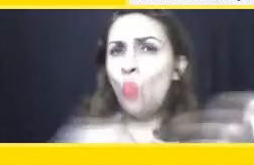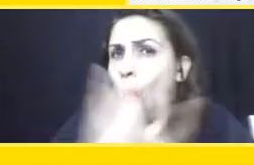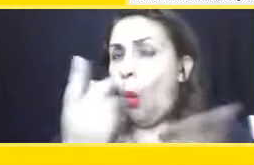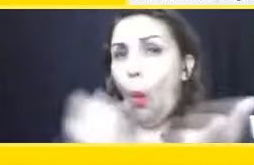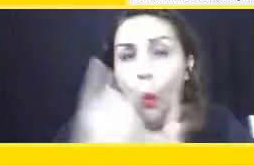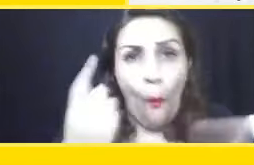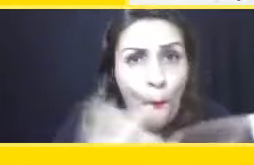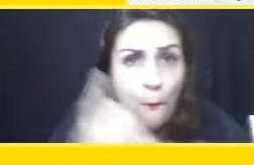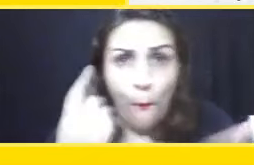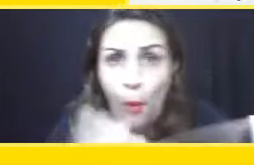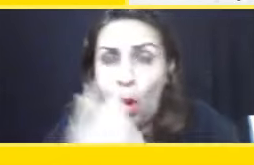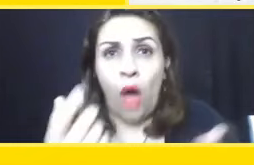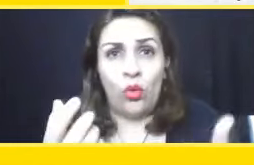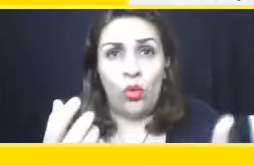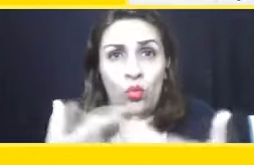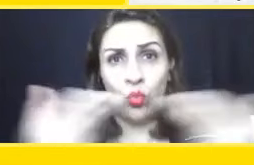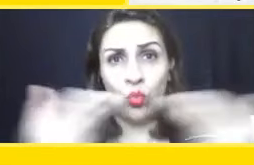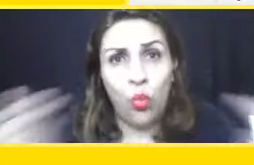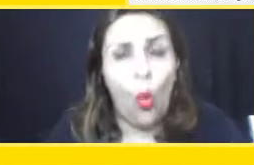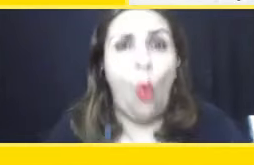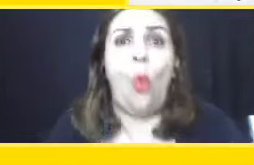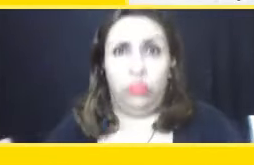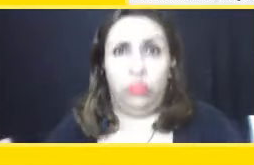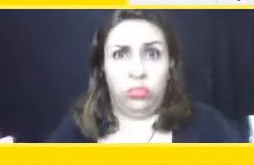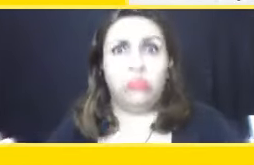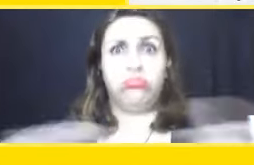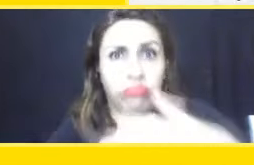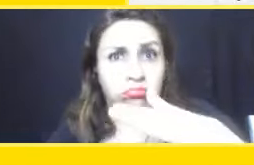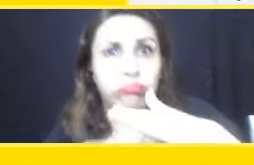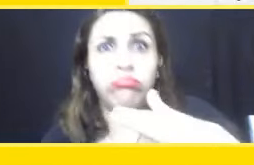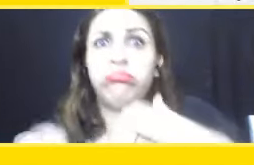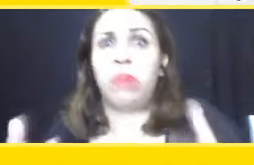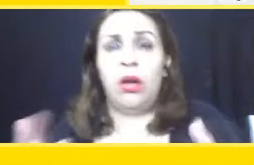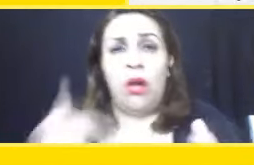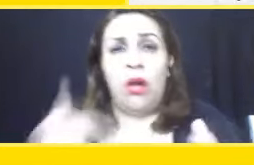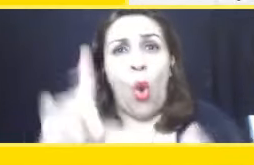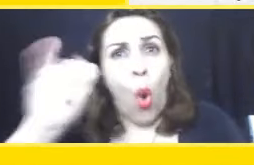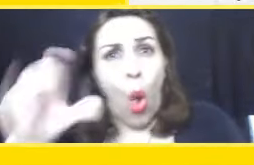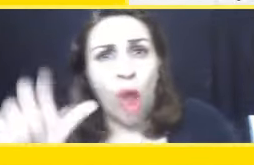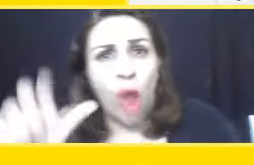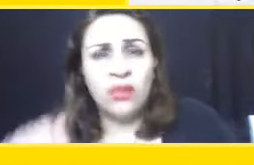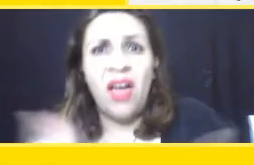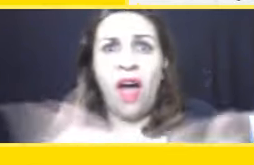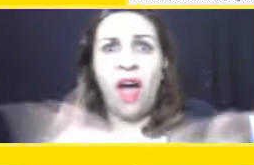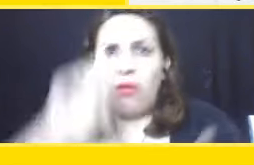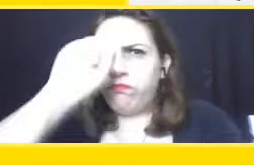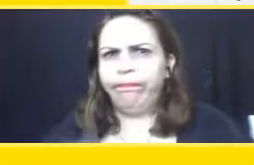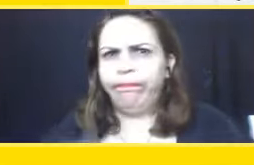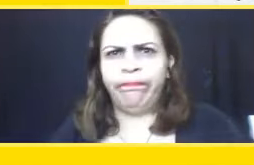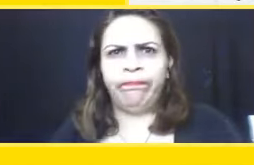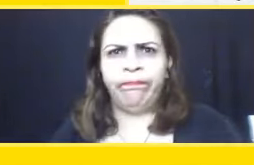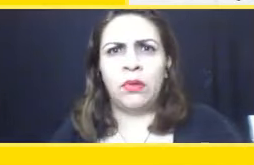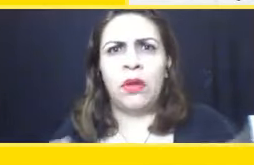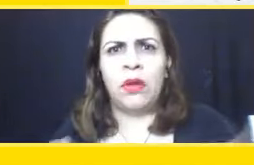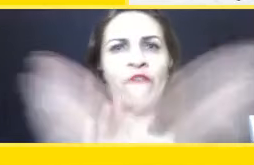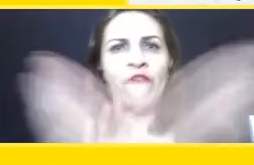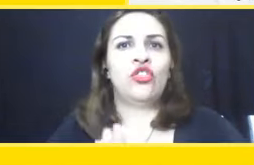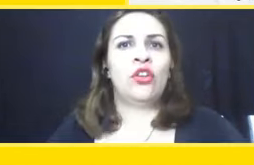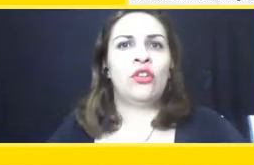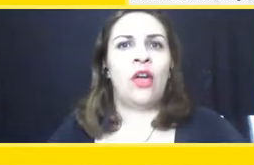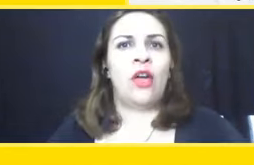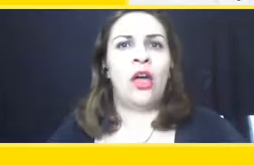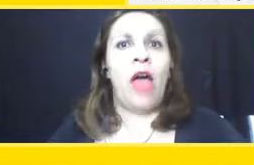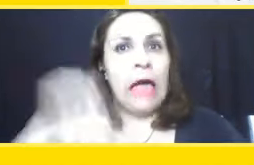para reabrir, não é fácil dirigir uma empresa, um comércio, e agora tem a questão sanitária. E aqui na